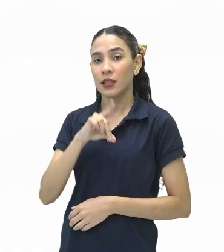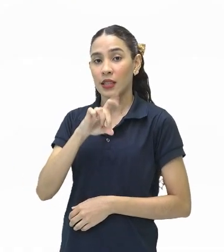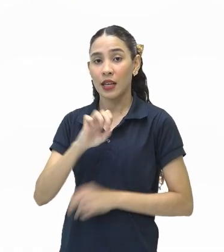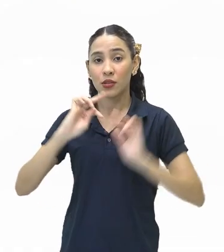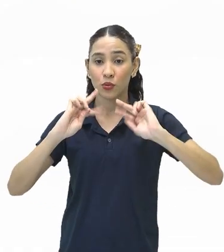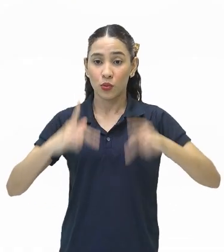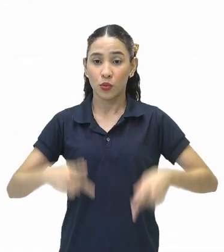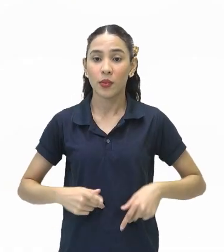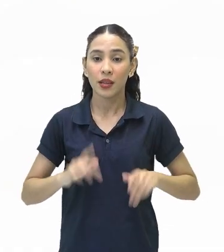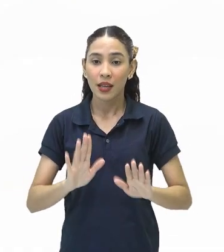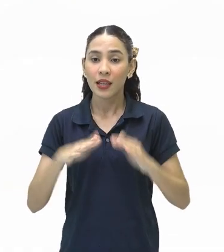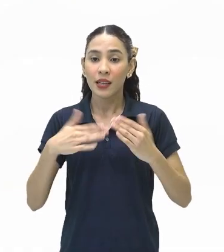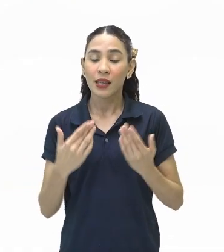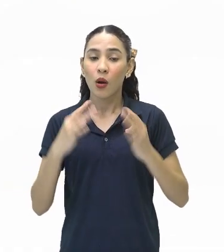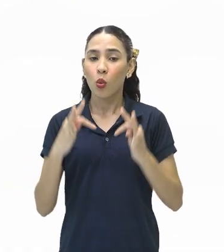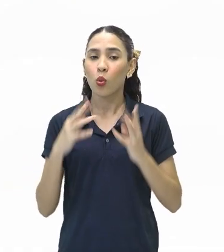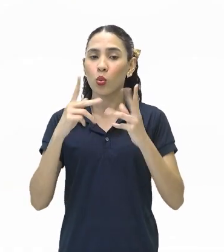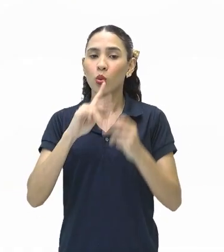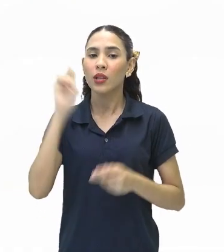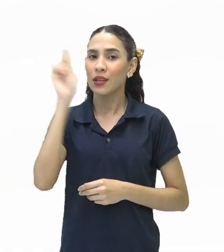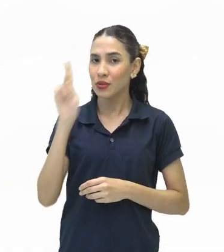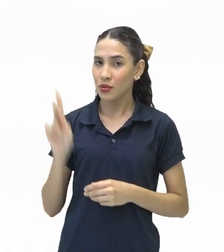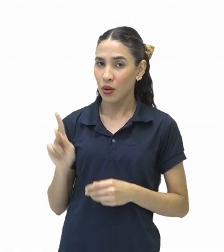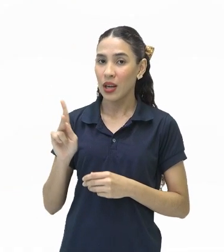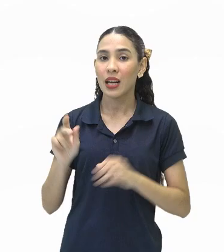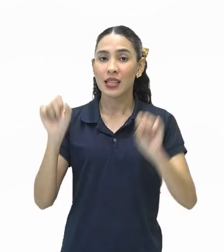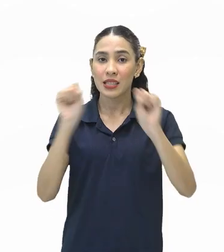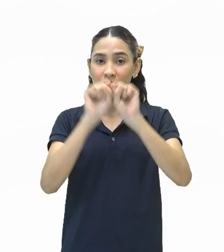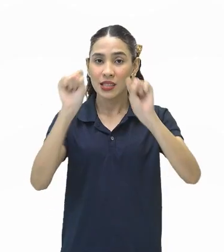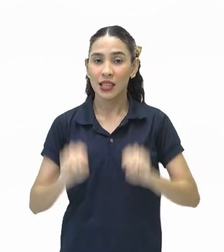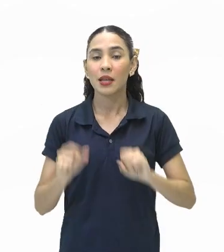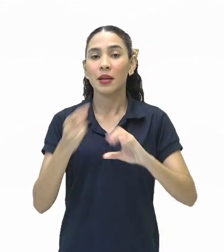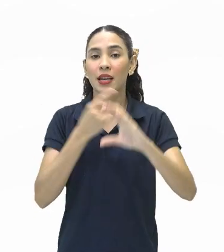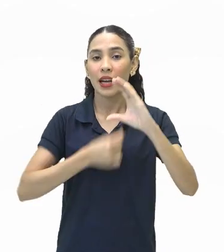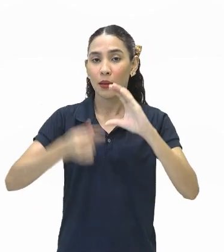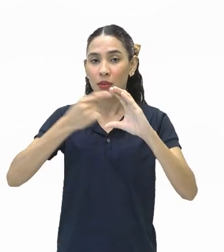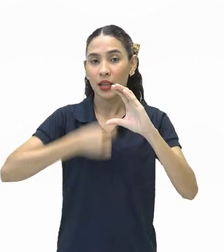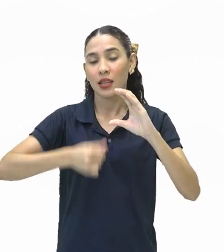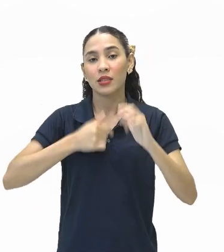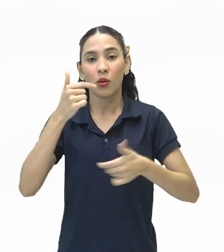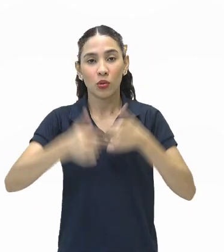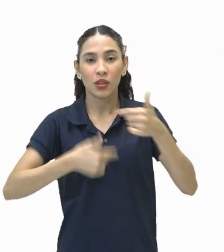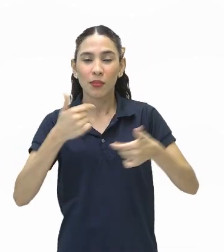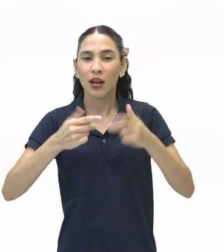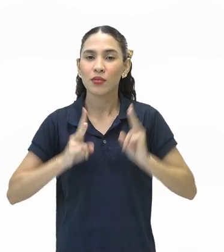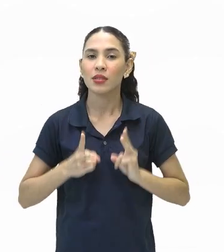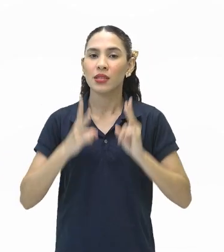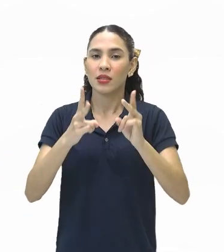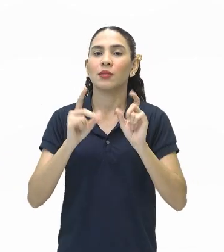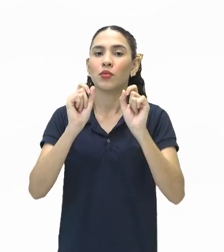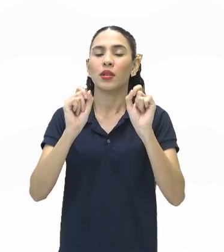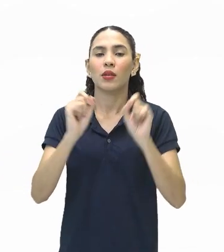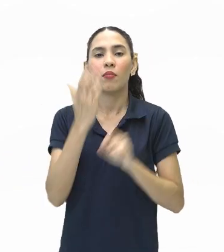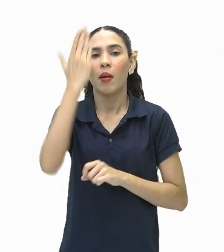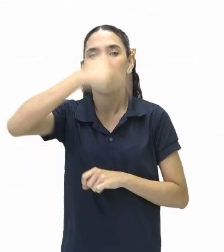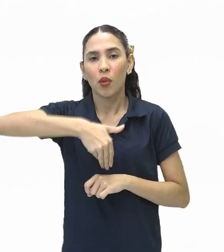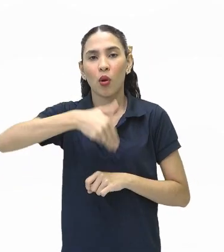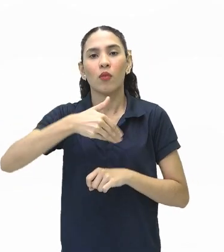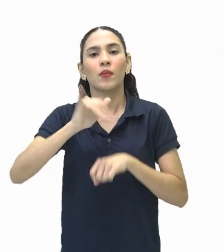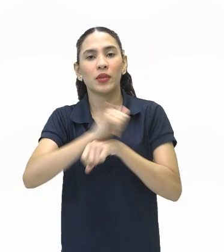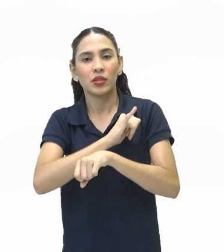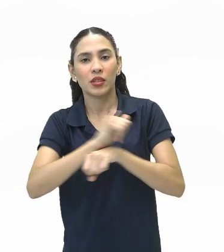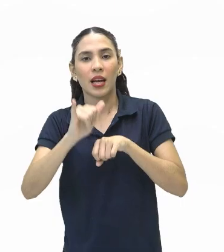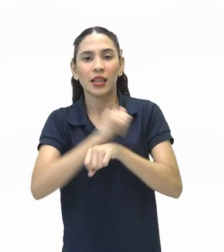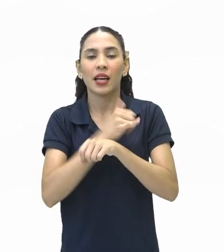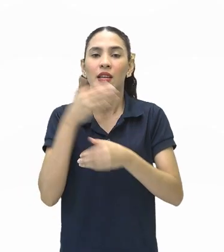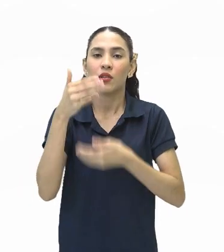durante toda a história do sistema capitalista, o trabalho sempre foi evidenciado como um instrumento